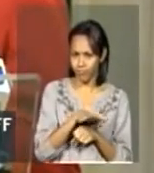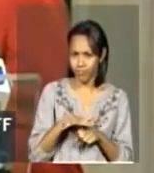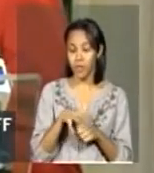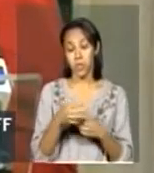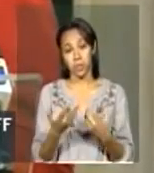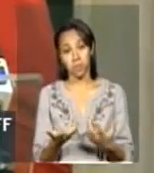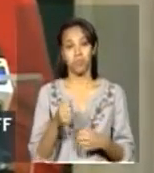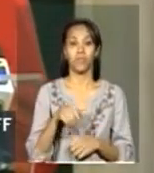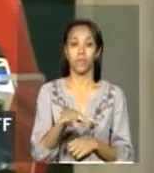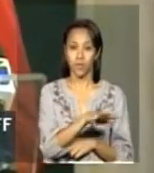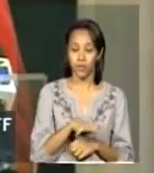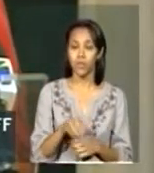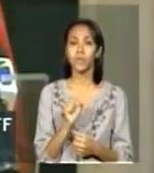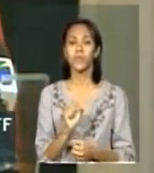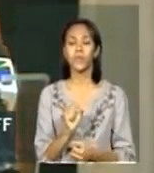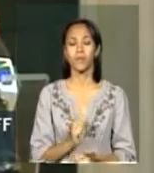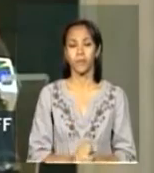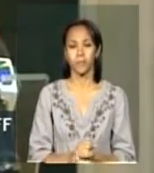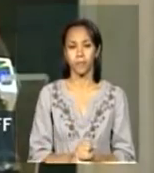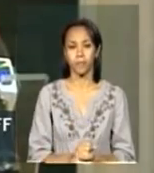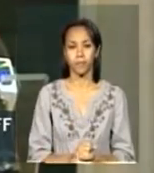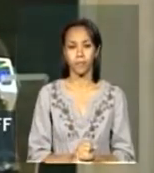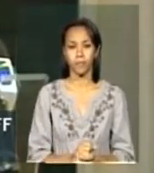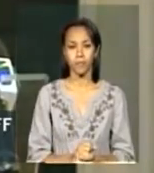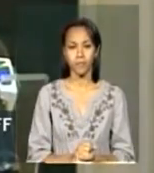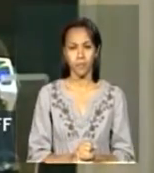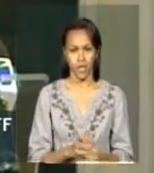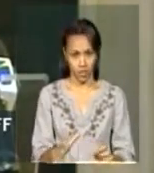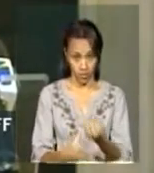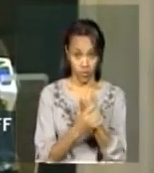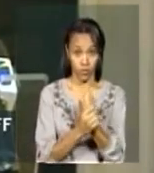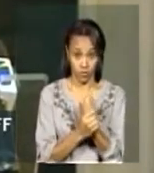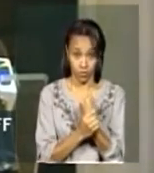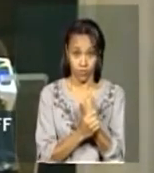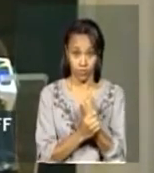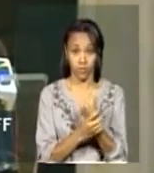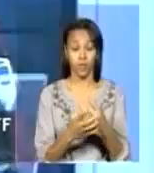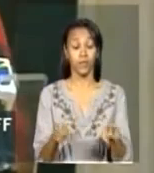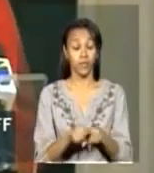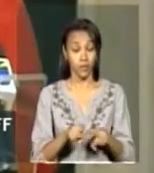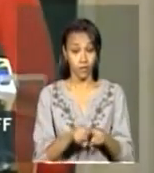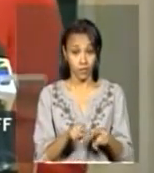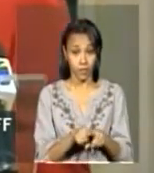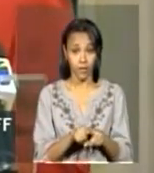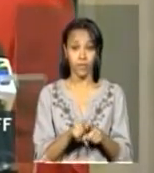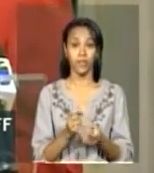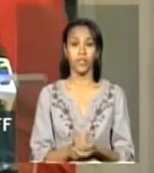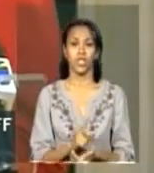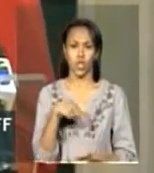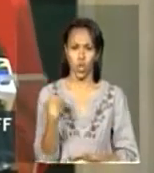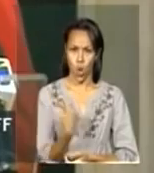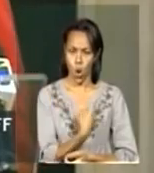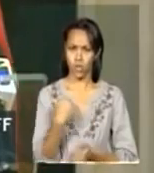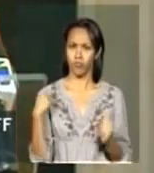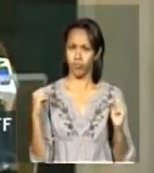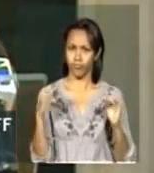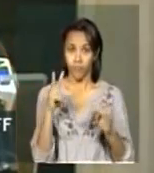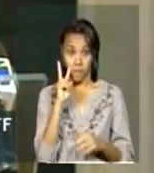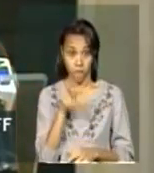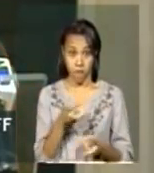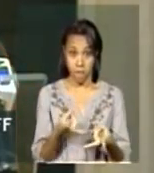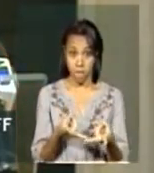seja no que se refere a segurança. E também nós vemos todos os